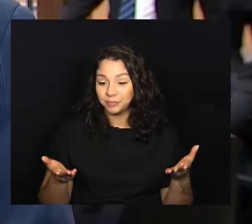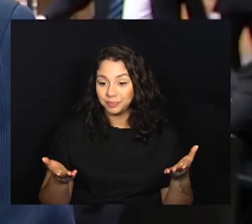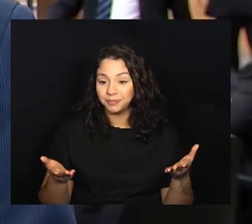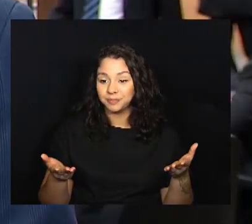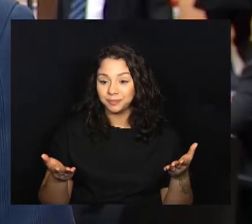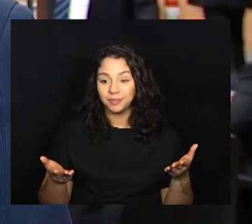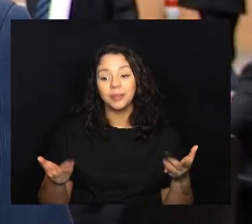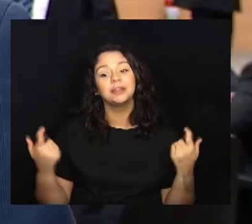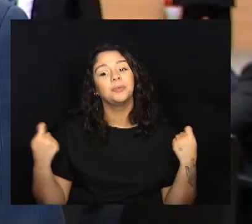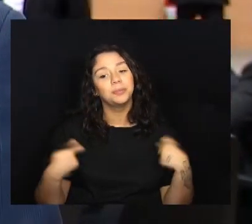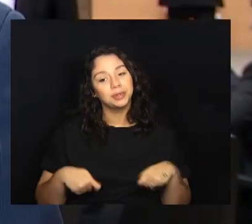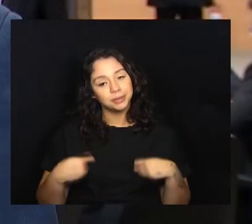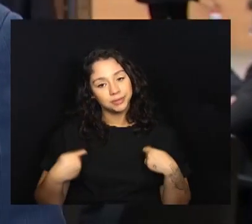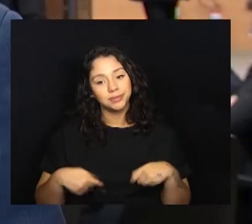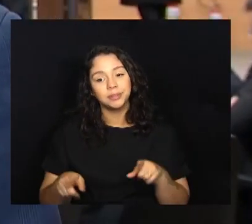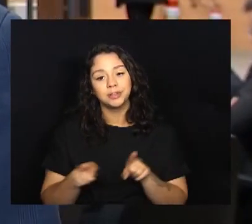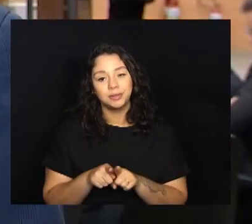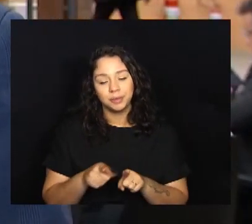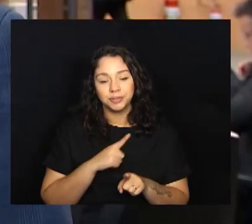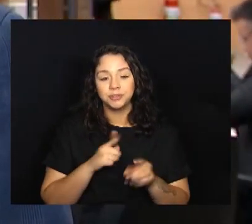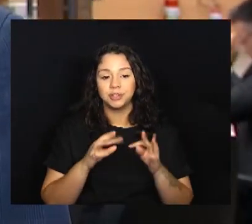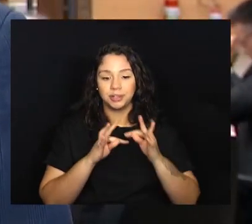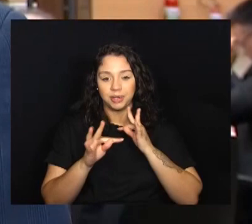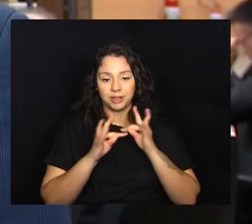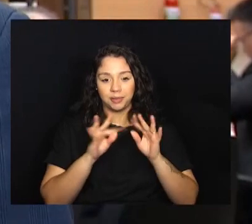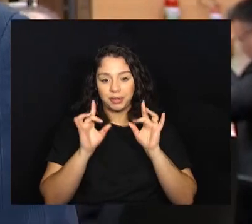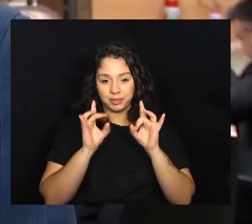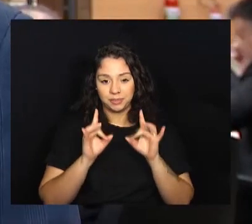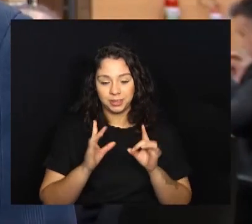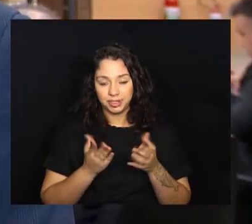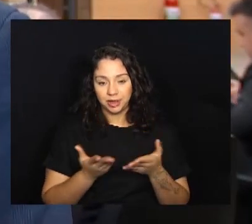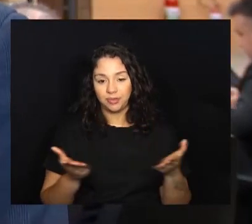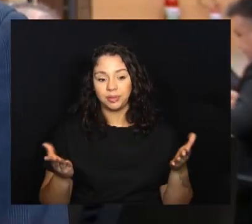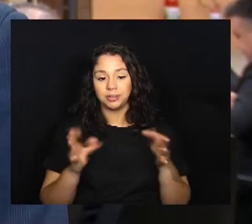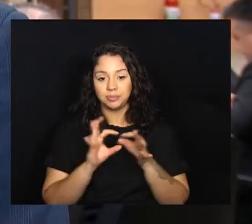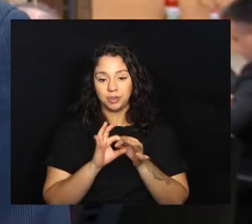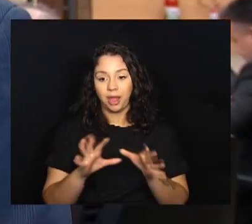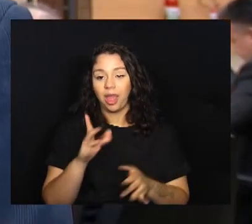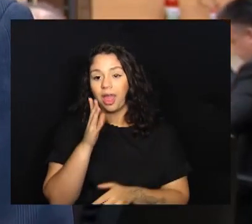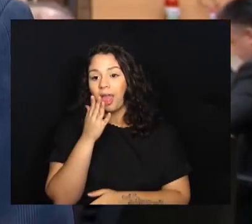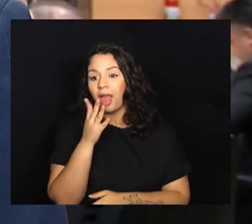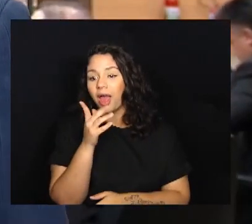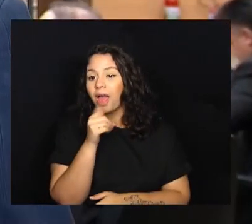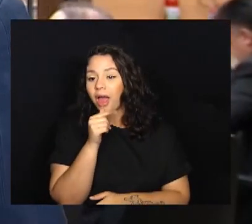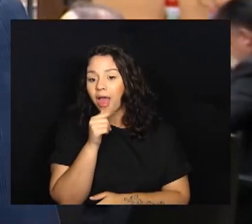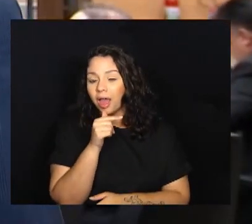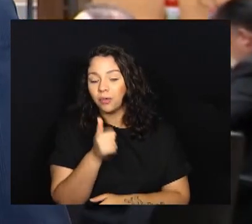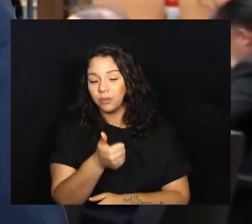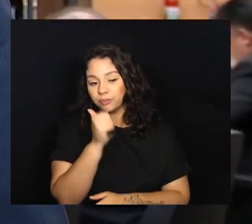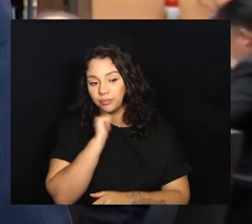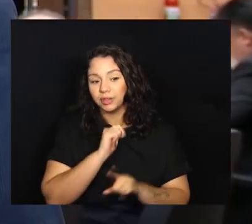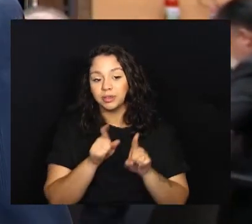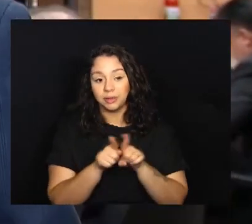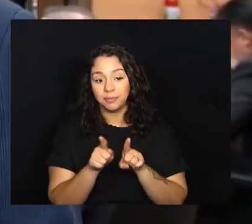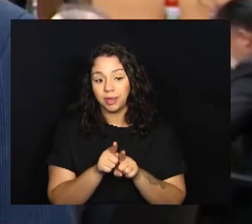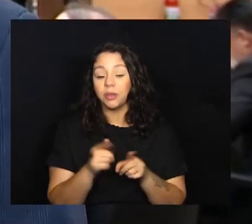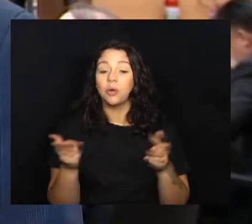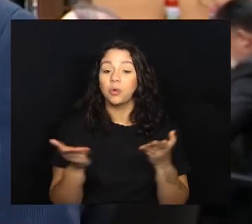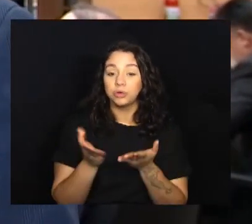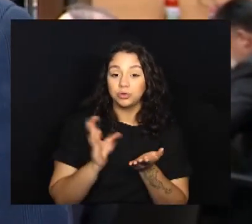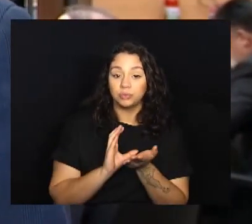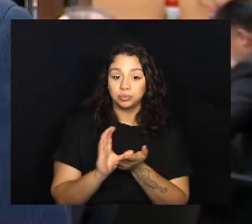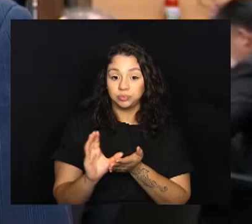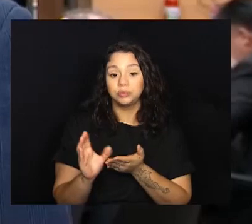você precisa também de dar um tratamento especial a elas, disponibilizando água também. Hoje a gente investimos muito no